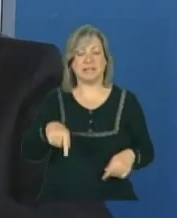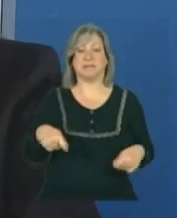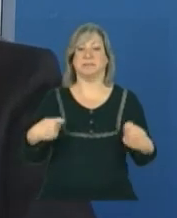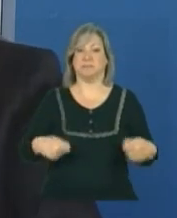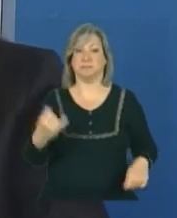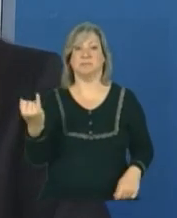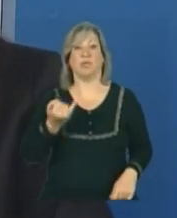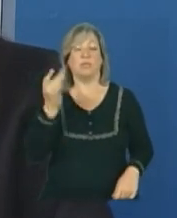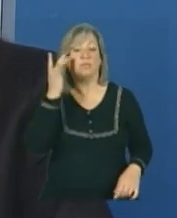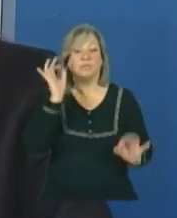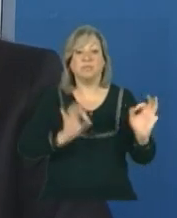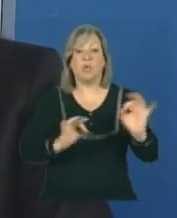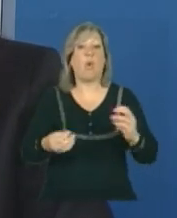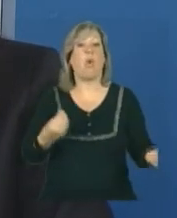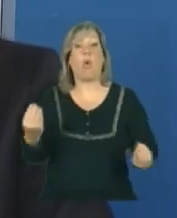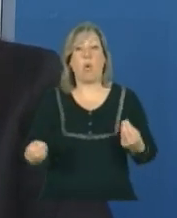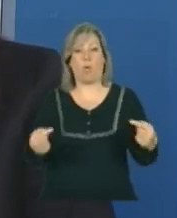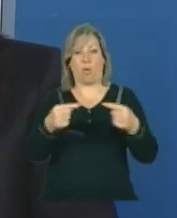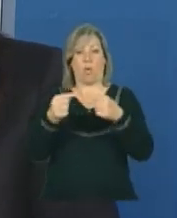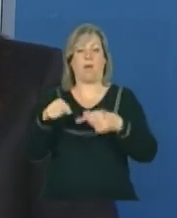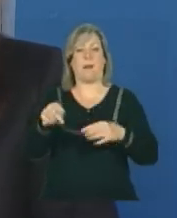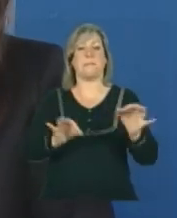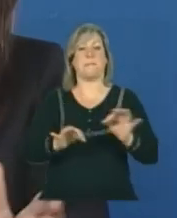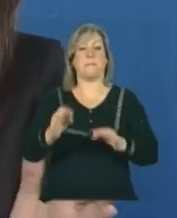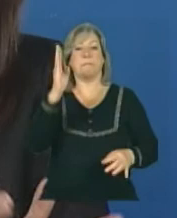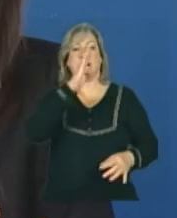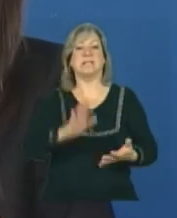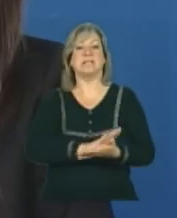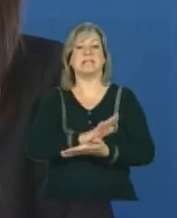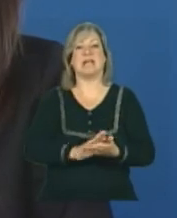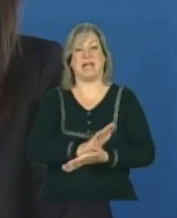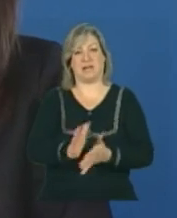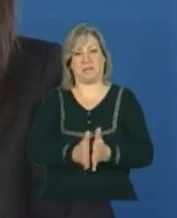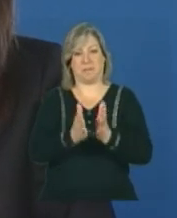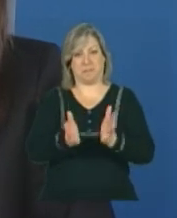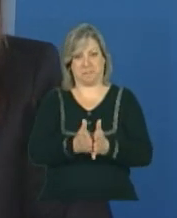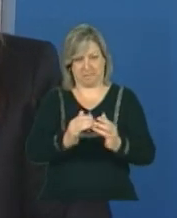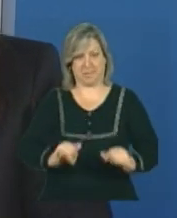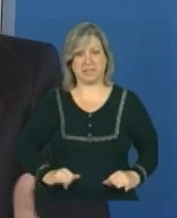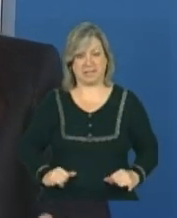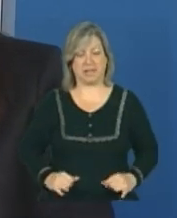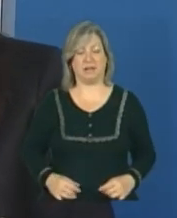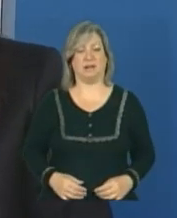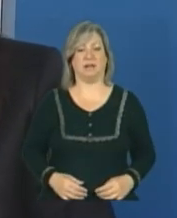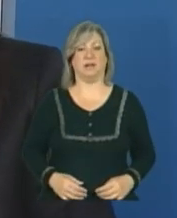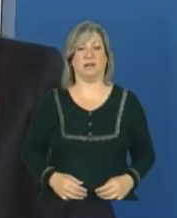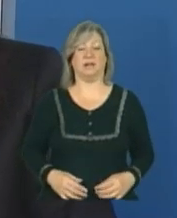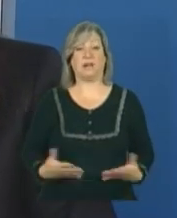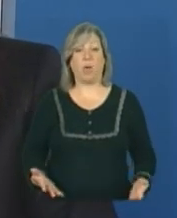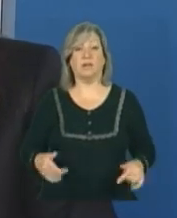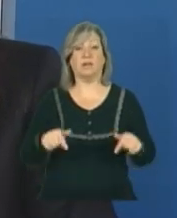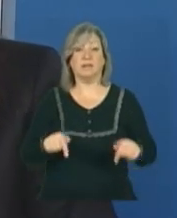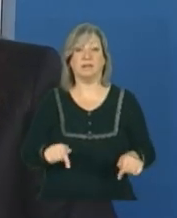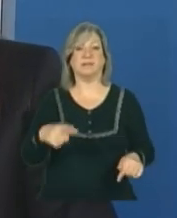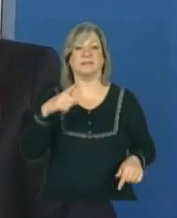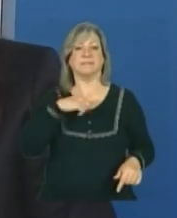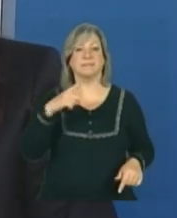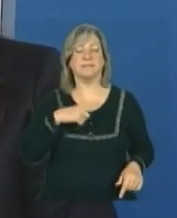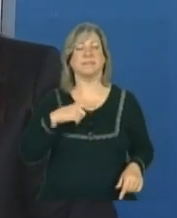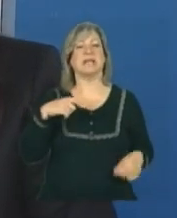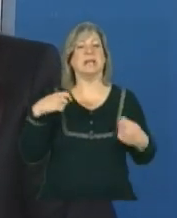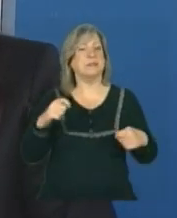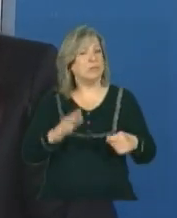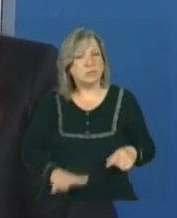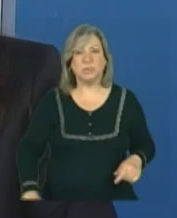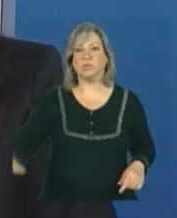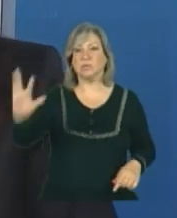importante e adequada ao Plano Brasil Sem Miséria. E, por um outro lado, este desafio de